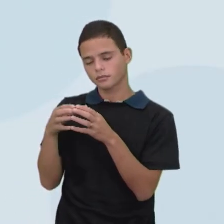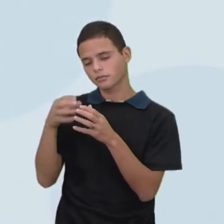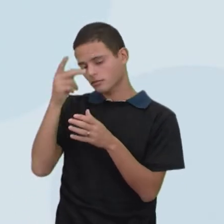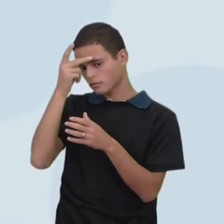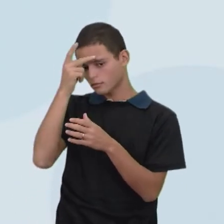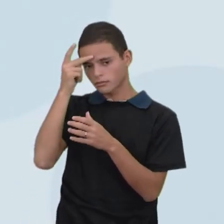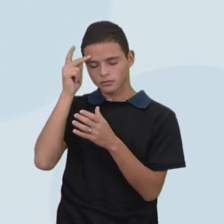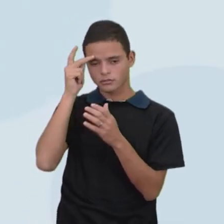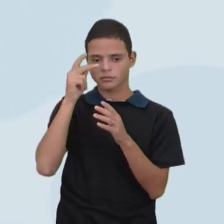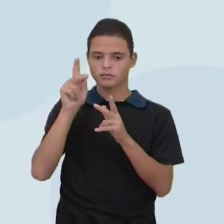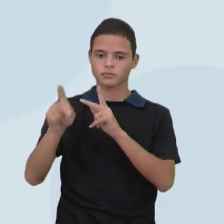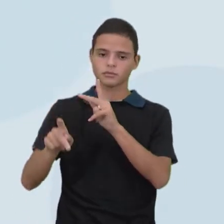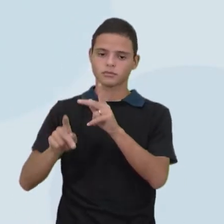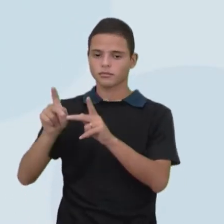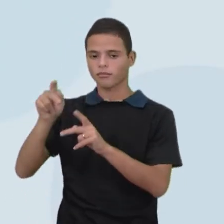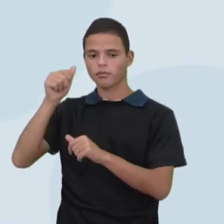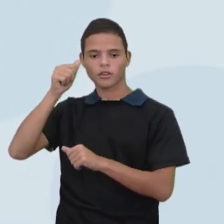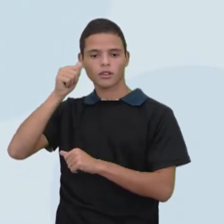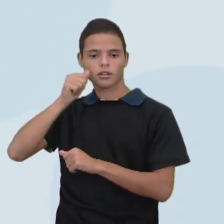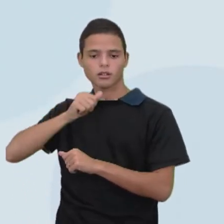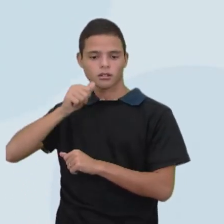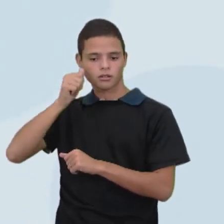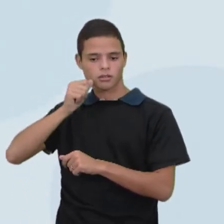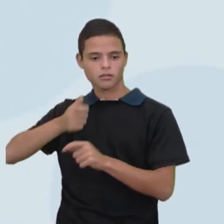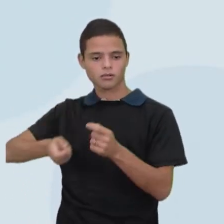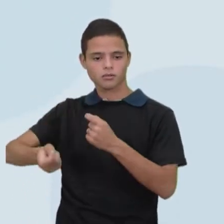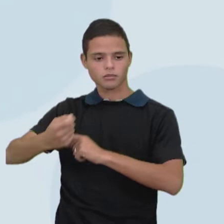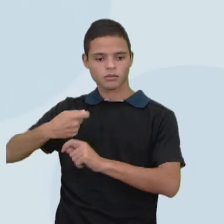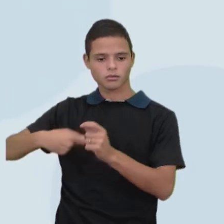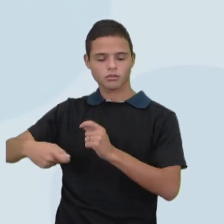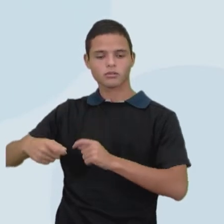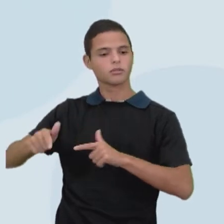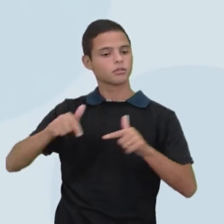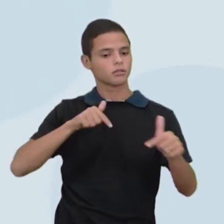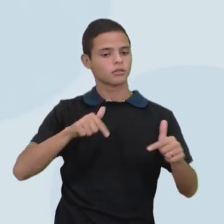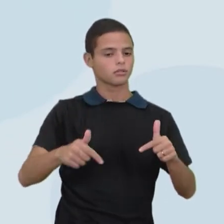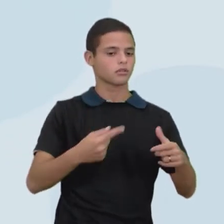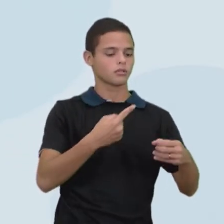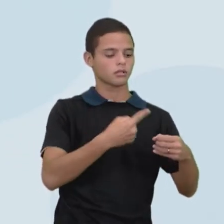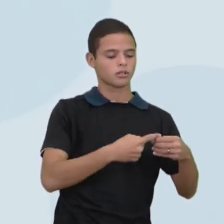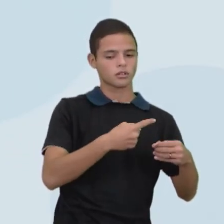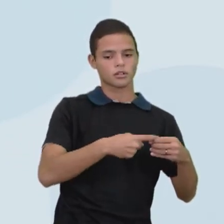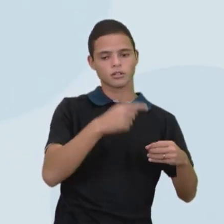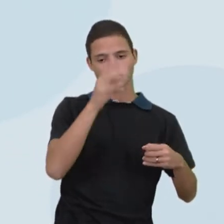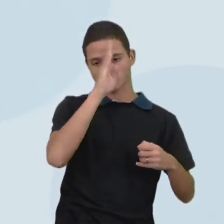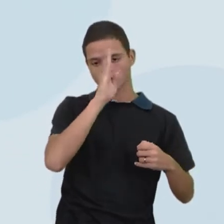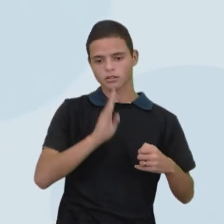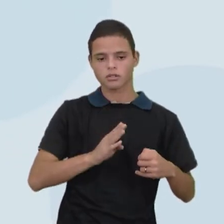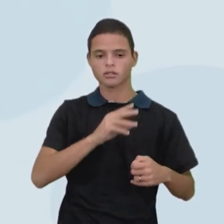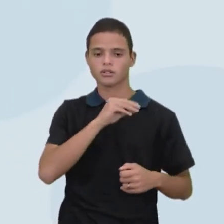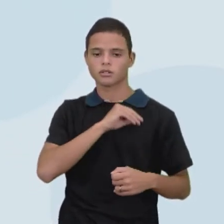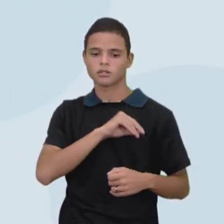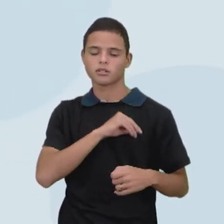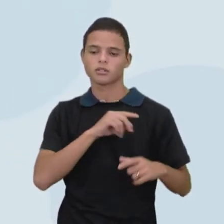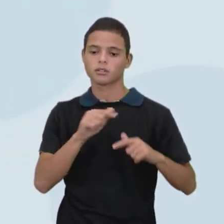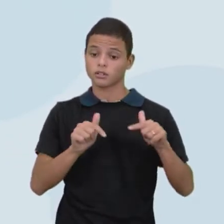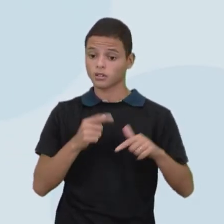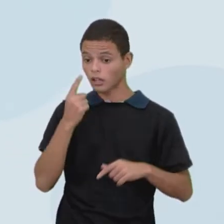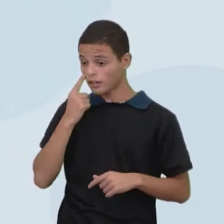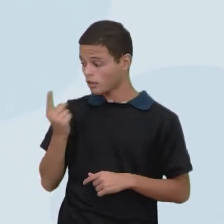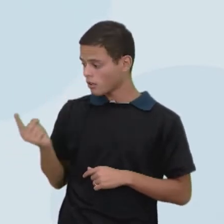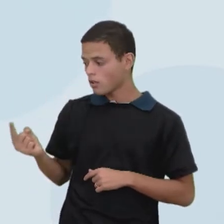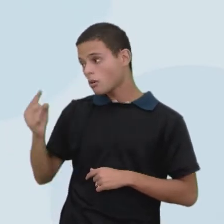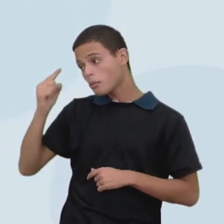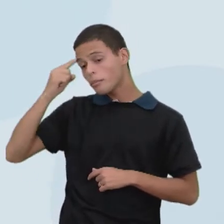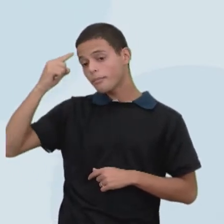conta a população feminina economicamente ativa de certo município do Brasil e a sua renda média per capita. Então aqui ele pensou